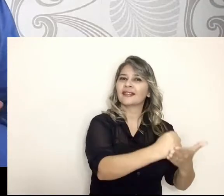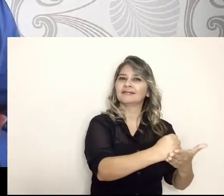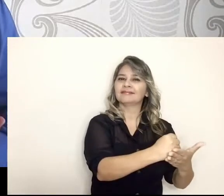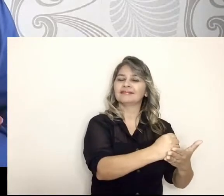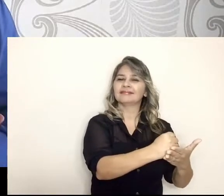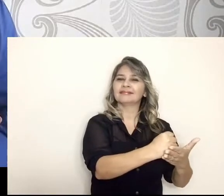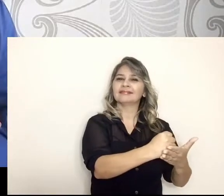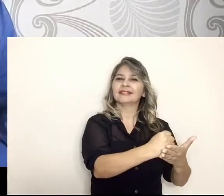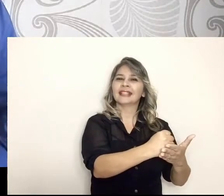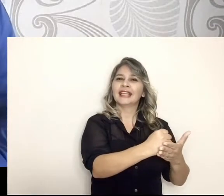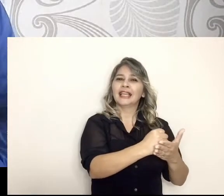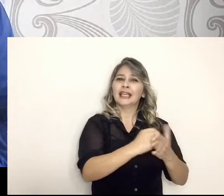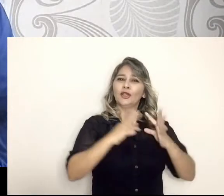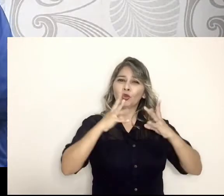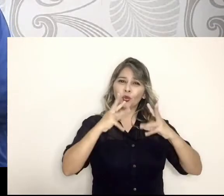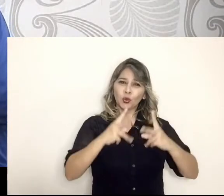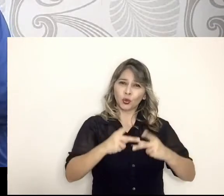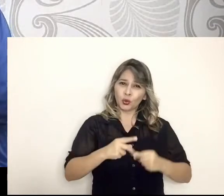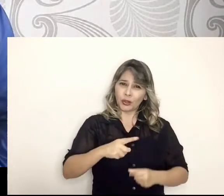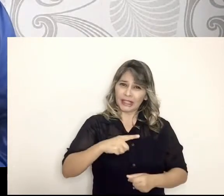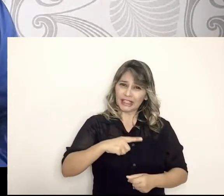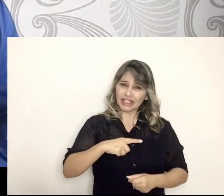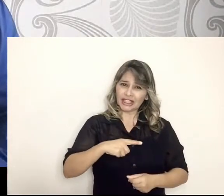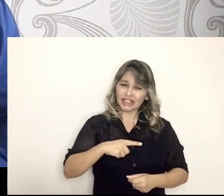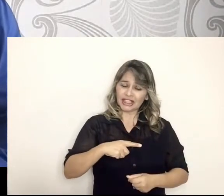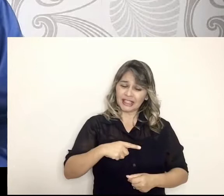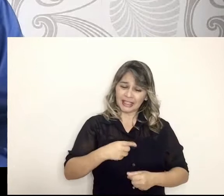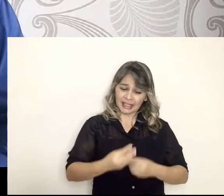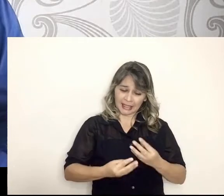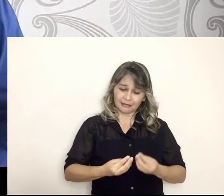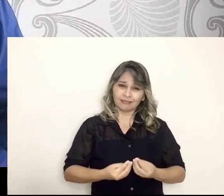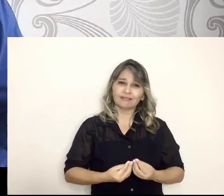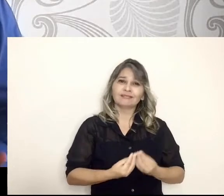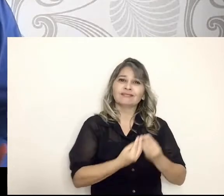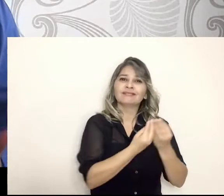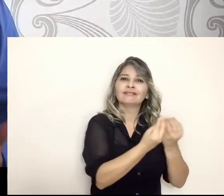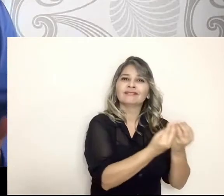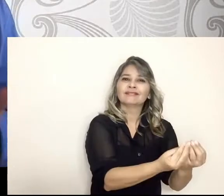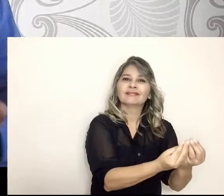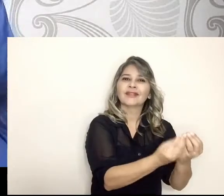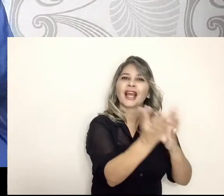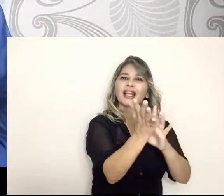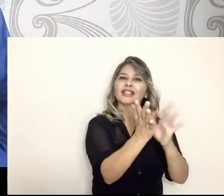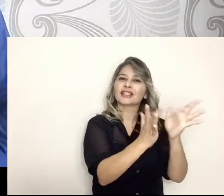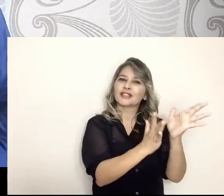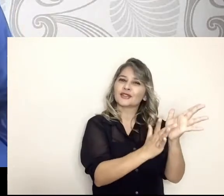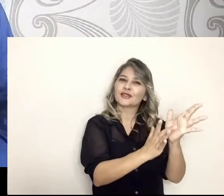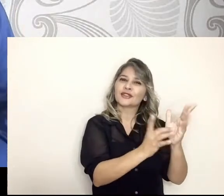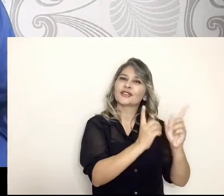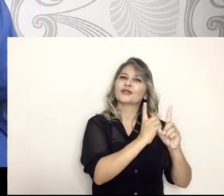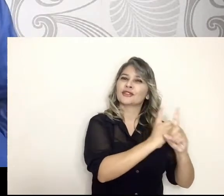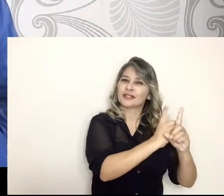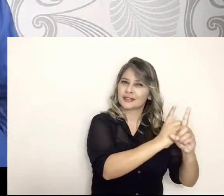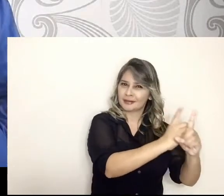com o sentimento de que, mesmo tendo pouco, mas com o desejo de fazer a sua parte, ele